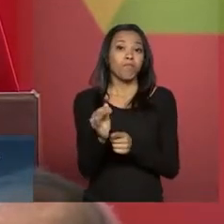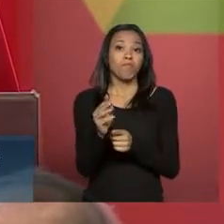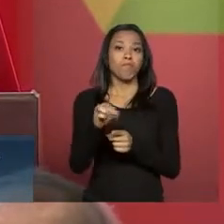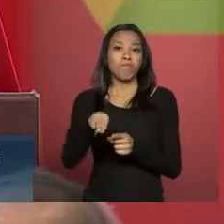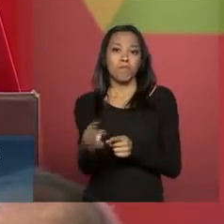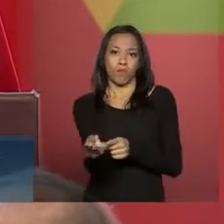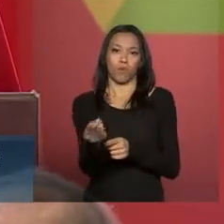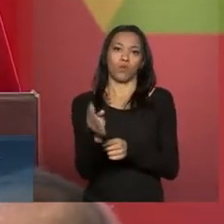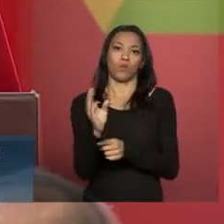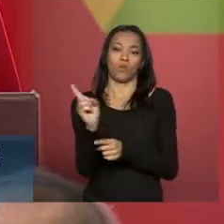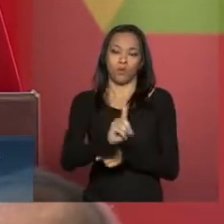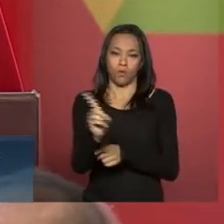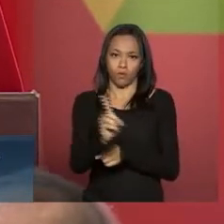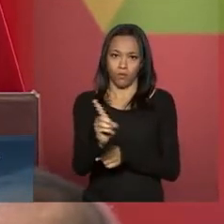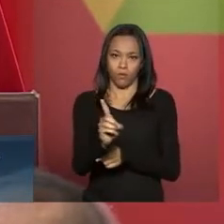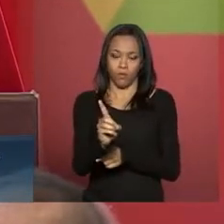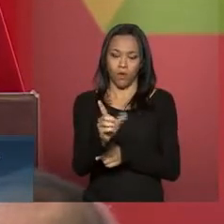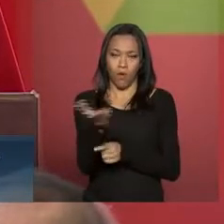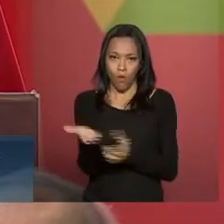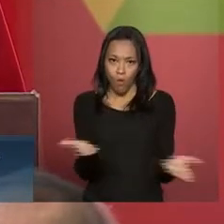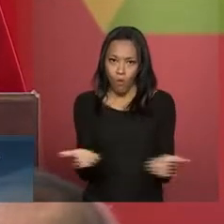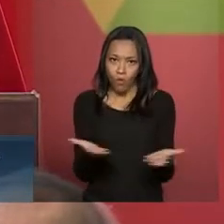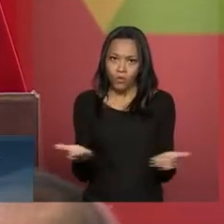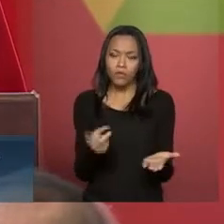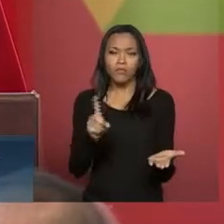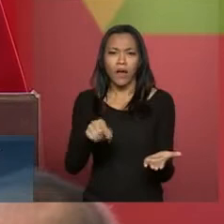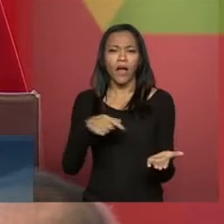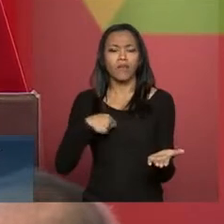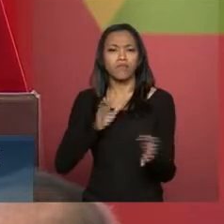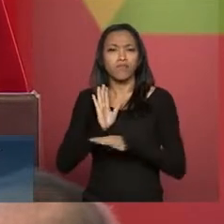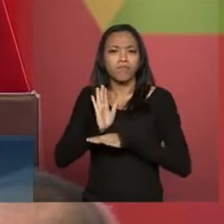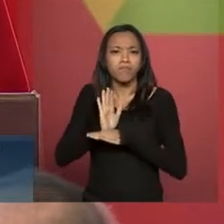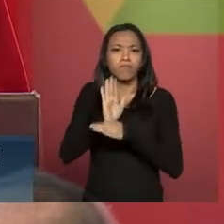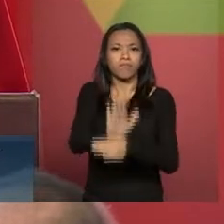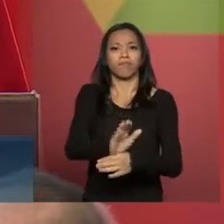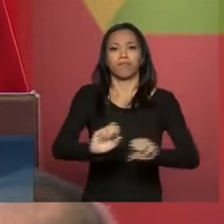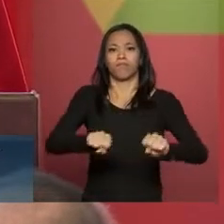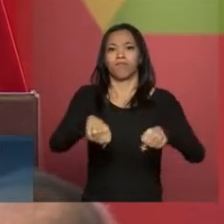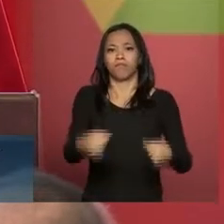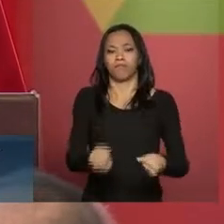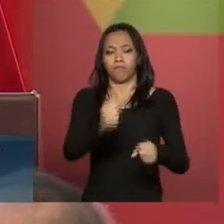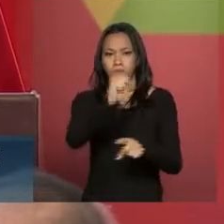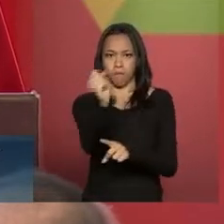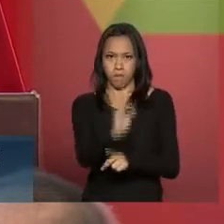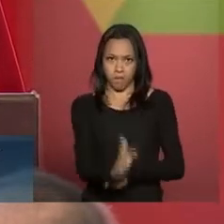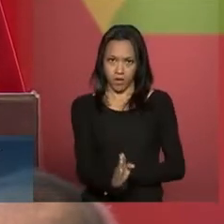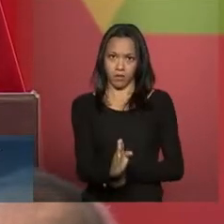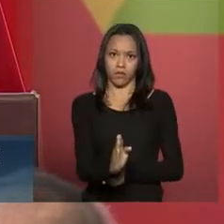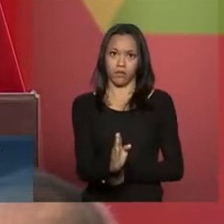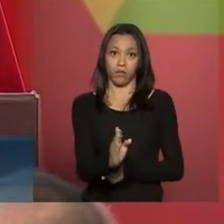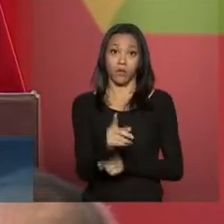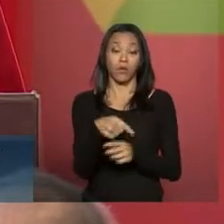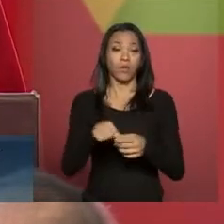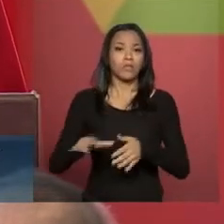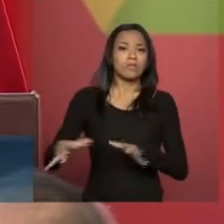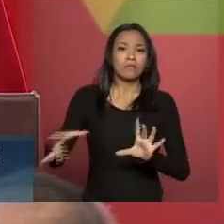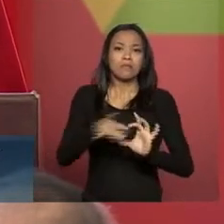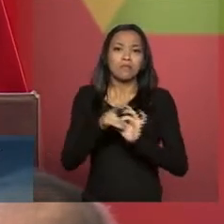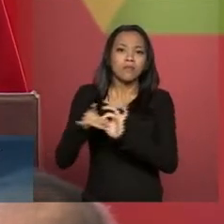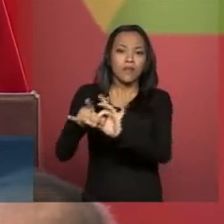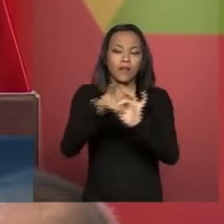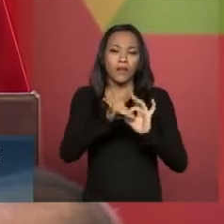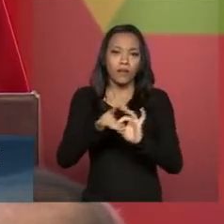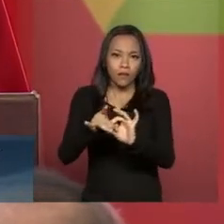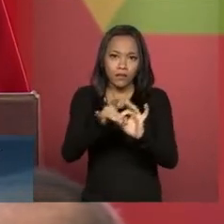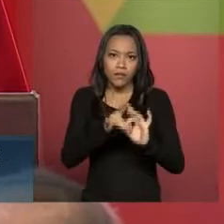será beneficiada com um projeto de grande alcance para o Brasil, para a integração sul-americana